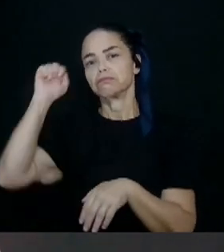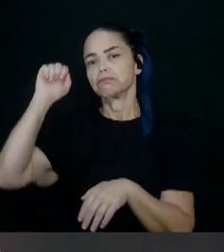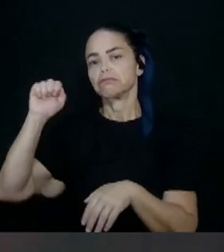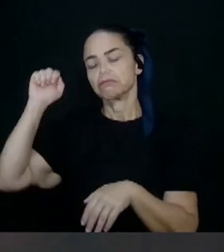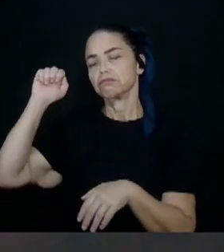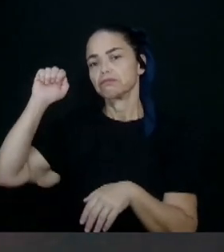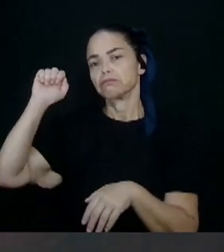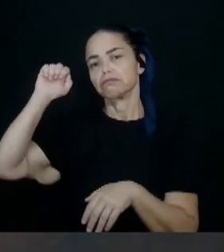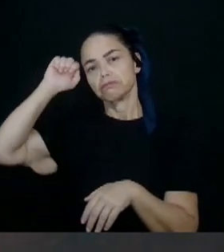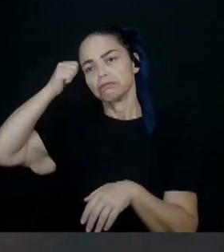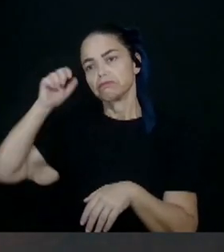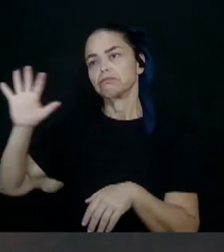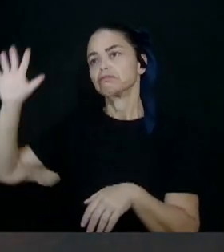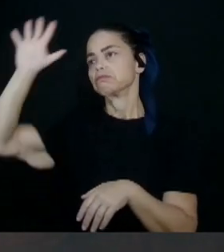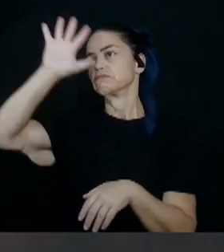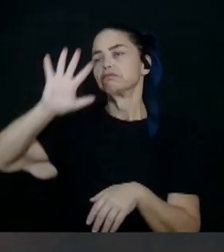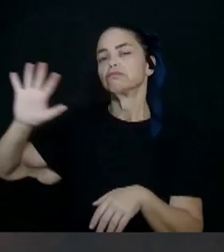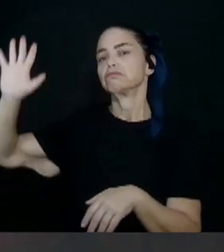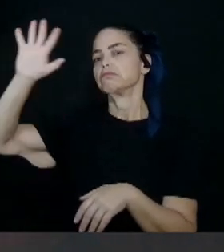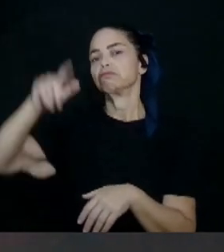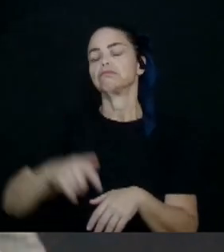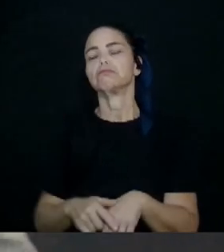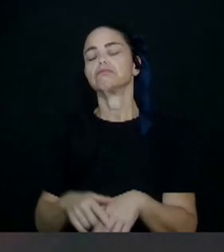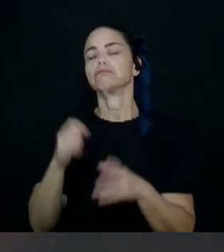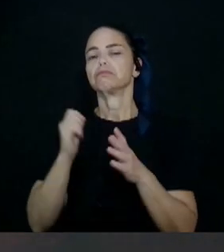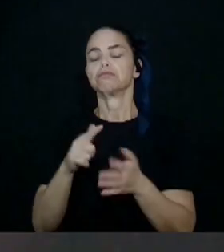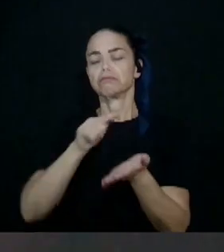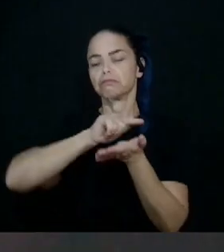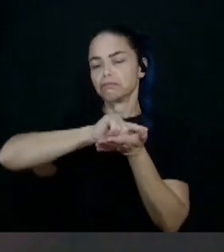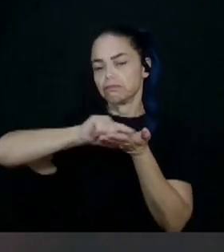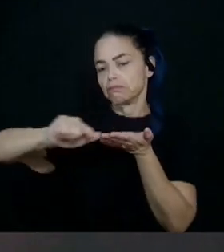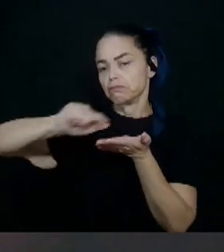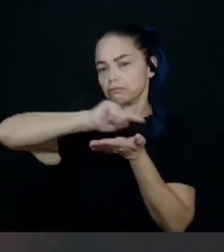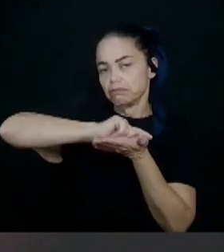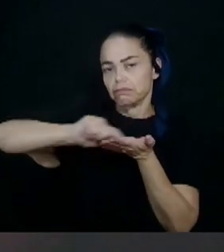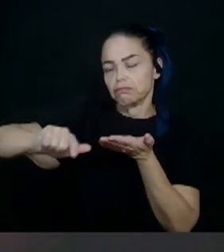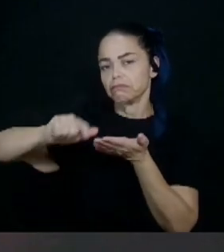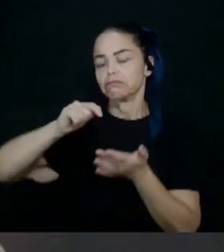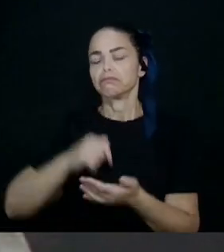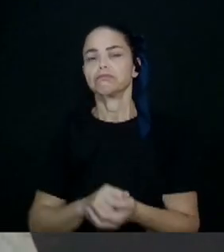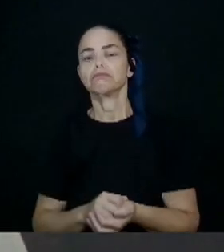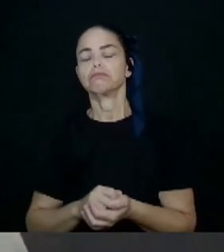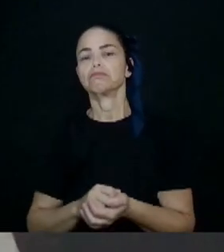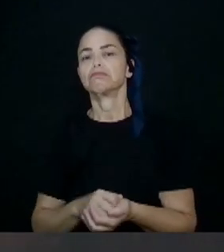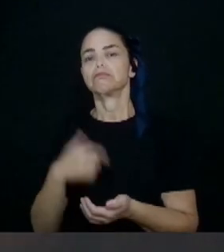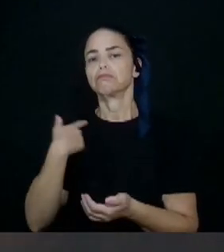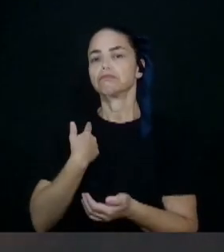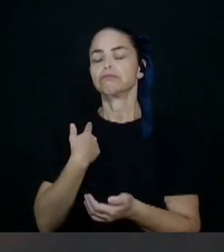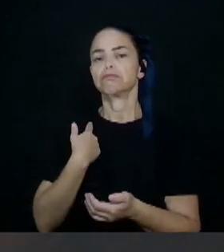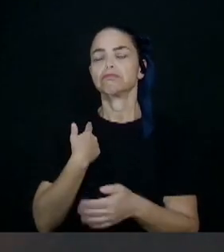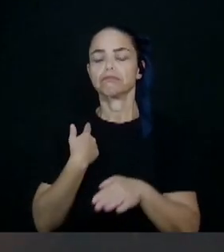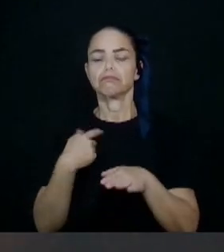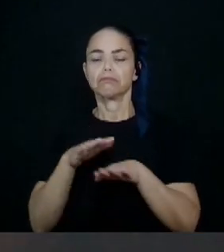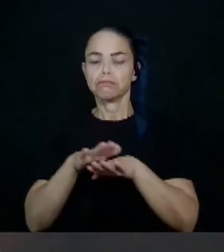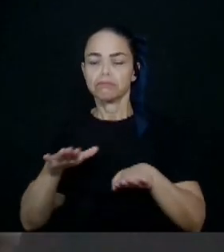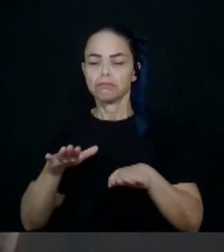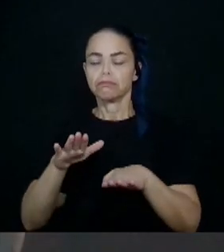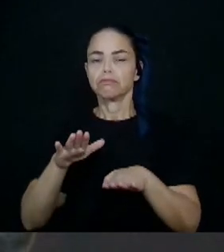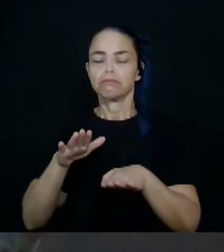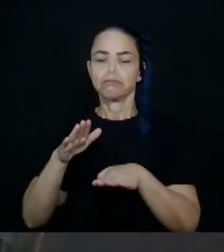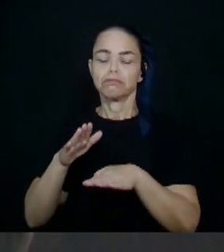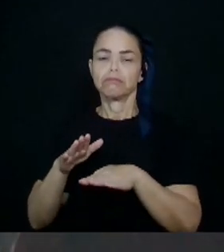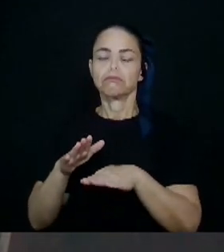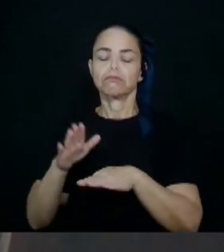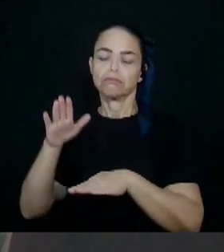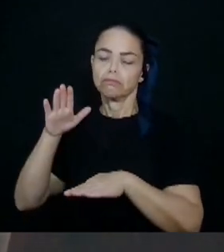A educação, a questão da limpeza, a questão de você colocar o pé no asfalto, a pessoa já para. Quer dizer, aqui